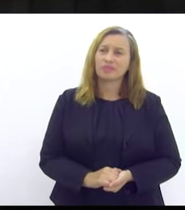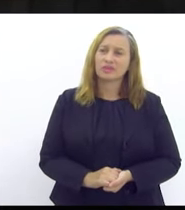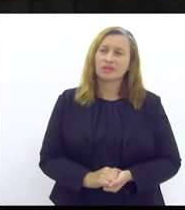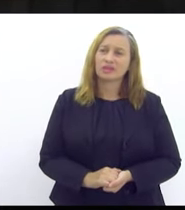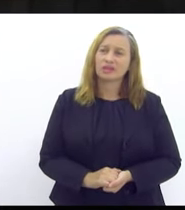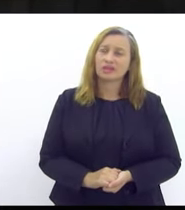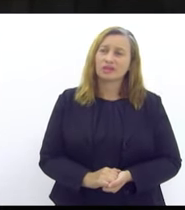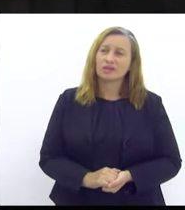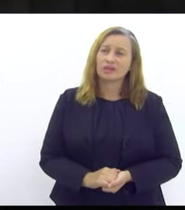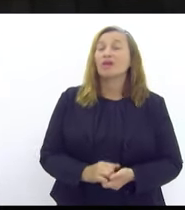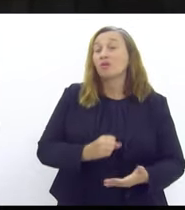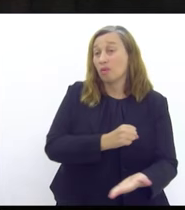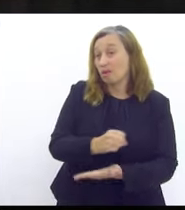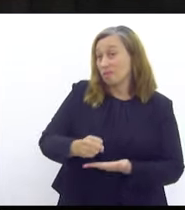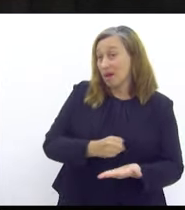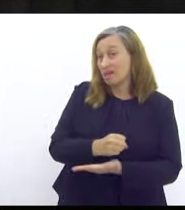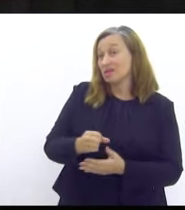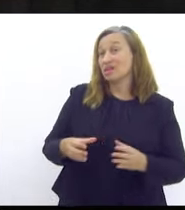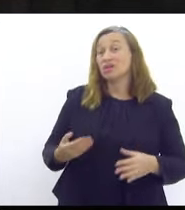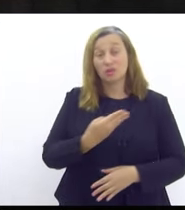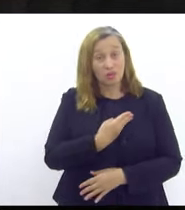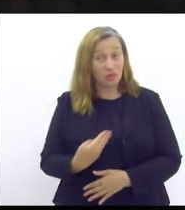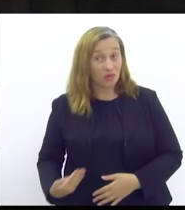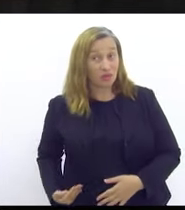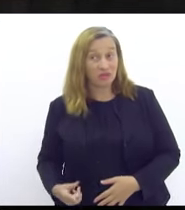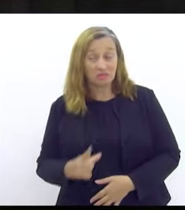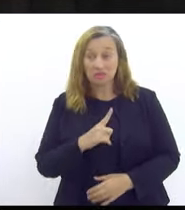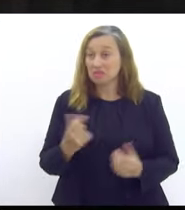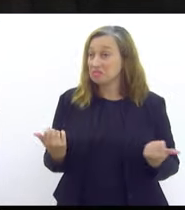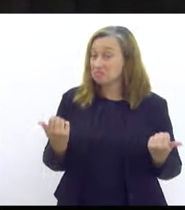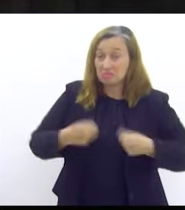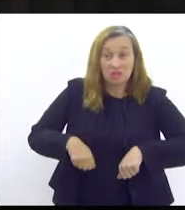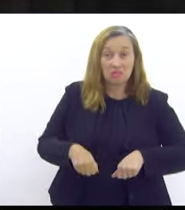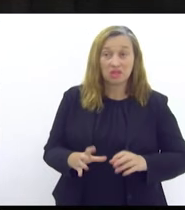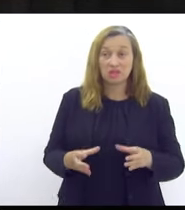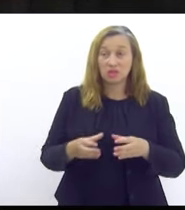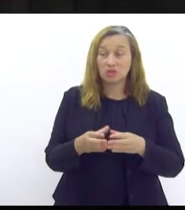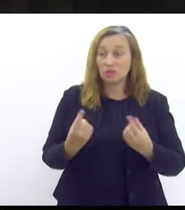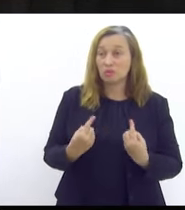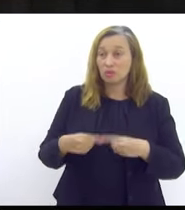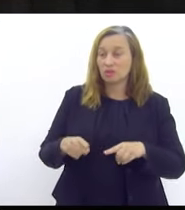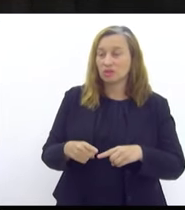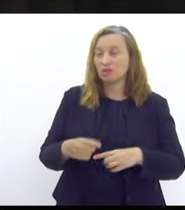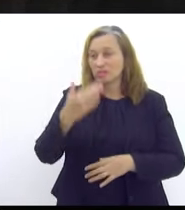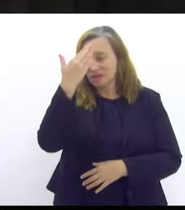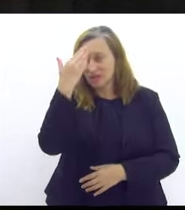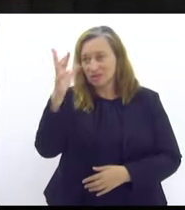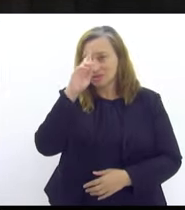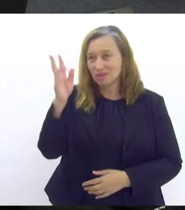com a base que o governo tem, ele não precisa de oposição. Muito obrigado, senhor.